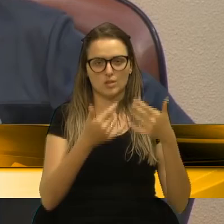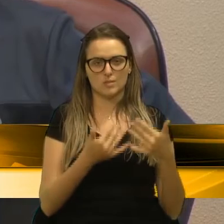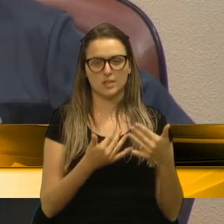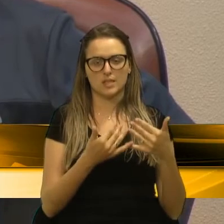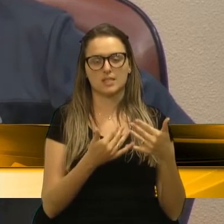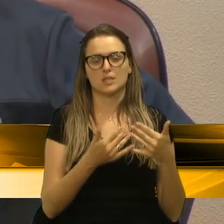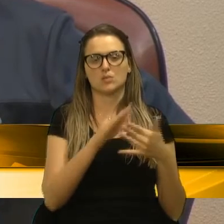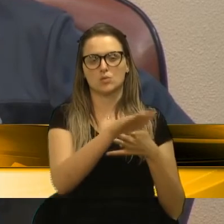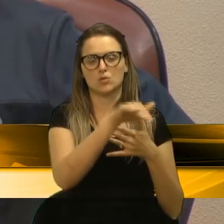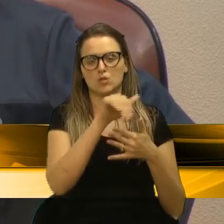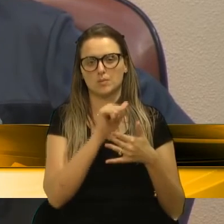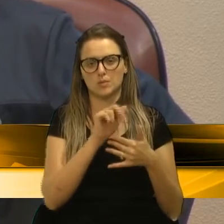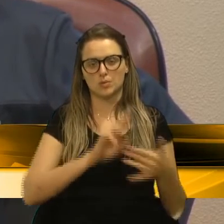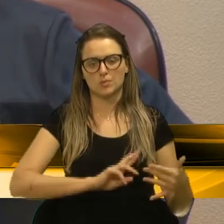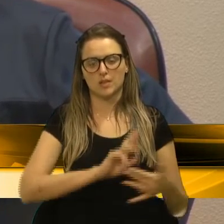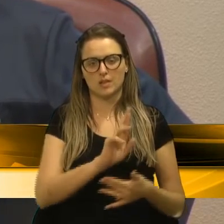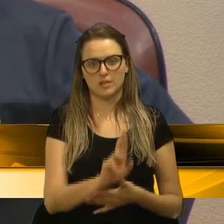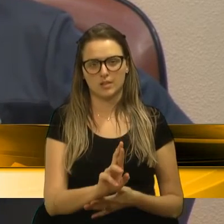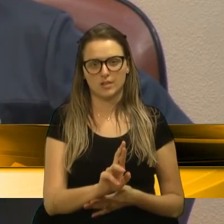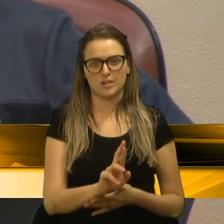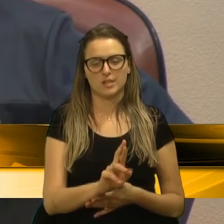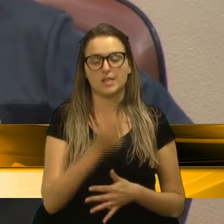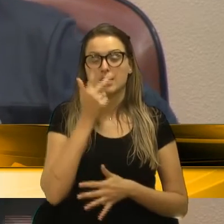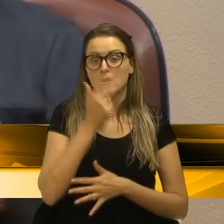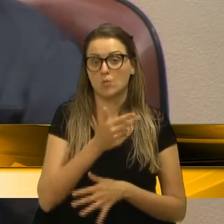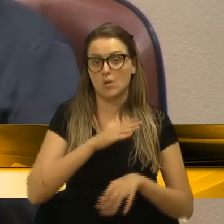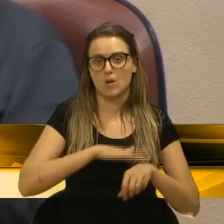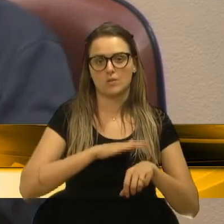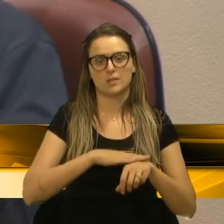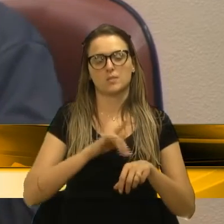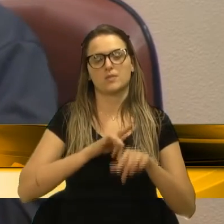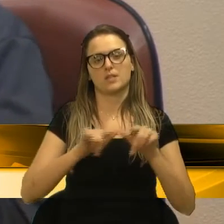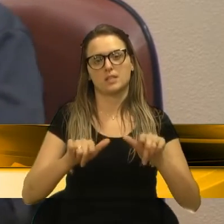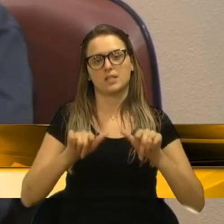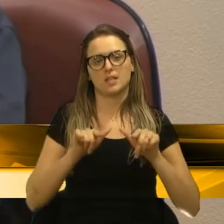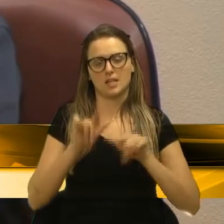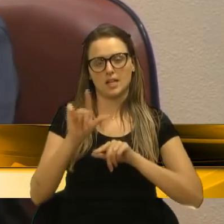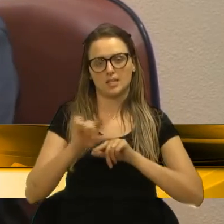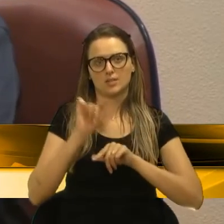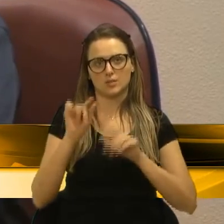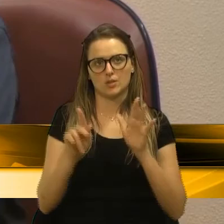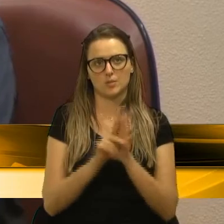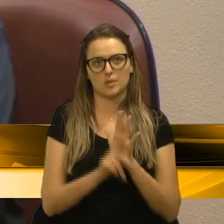para a devida regularização da representação, ao mesmo tempo que será cientificada dessa decisão.